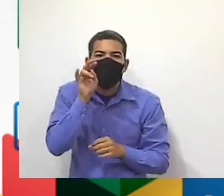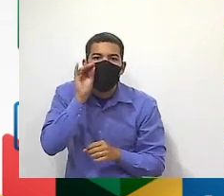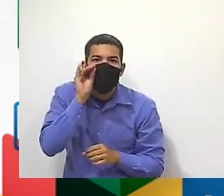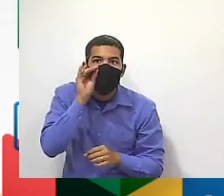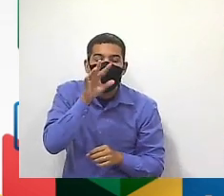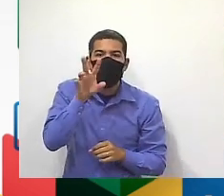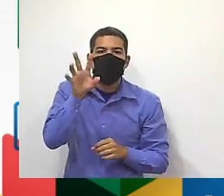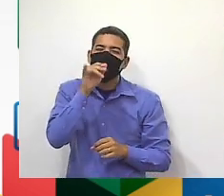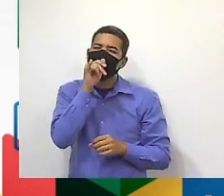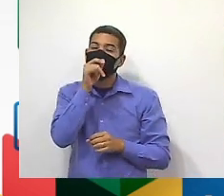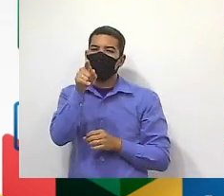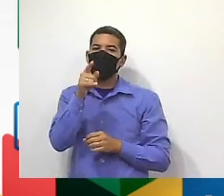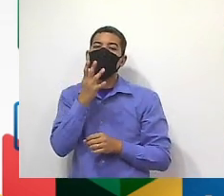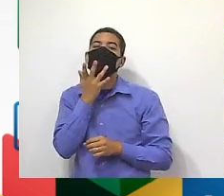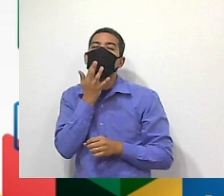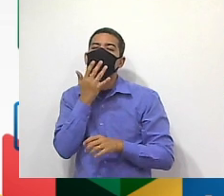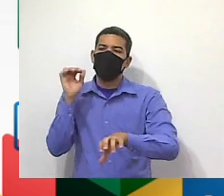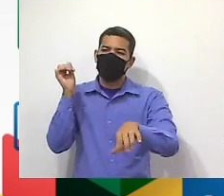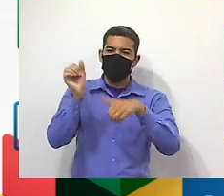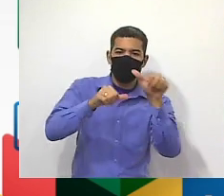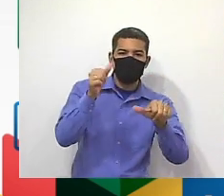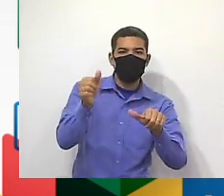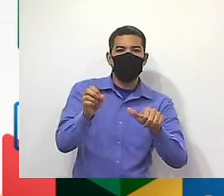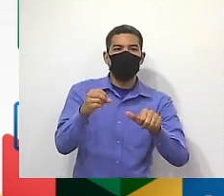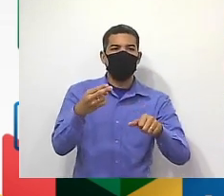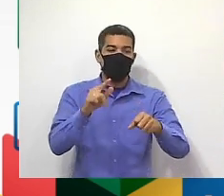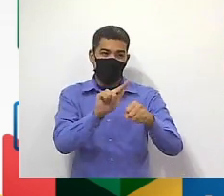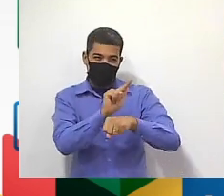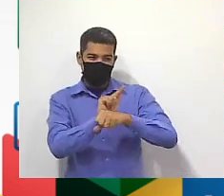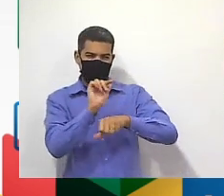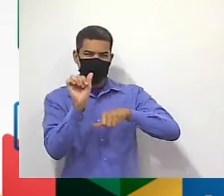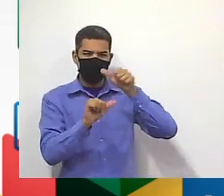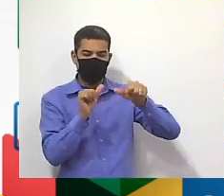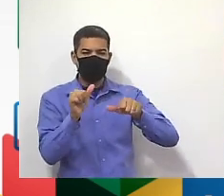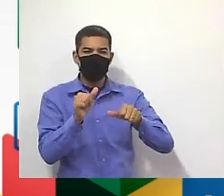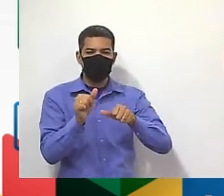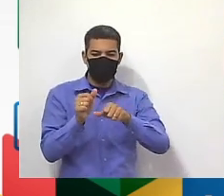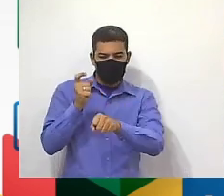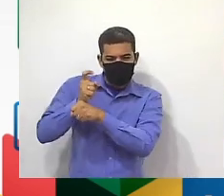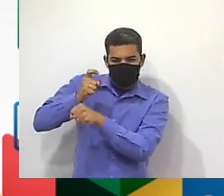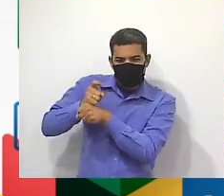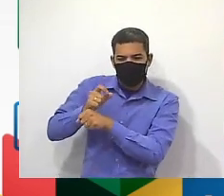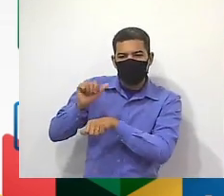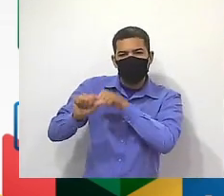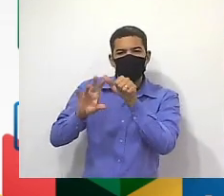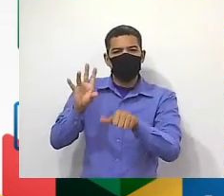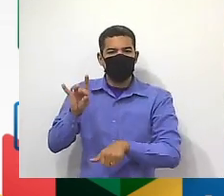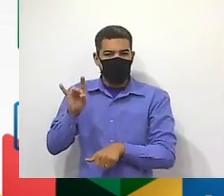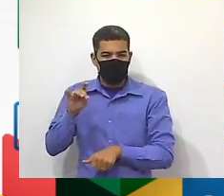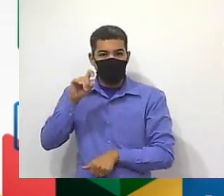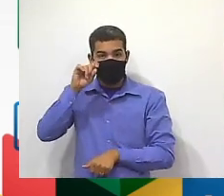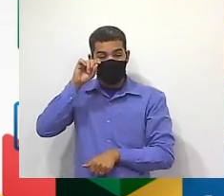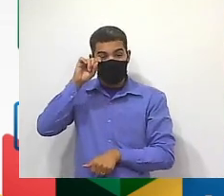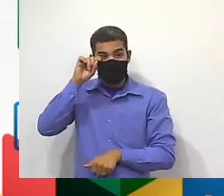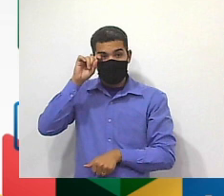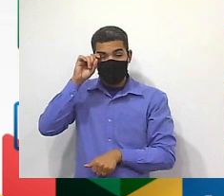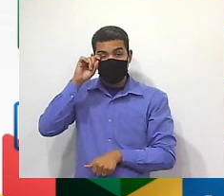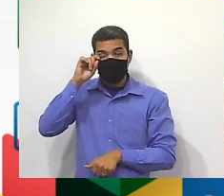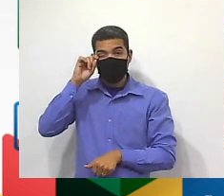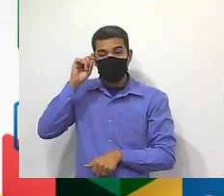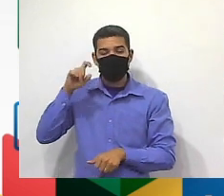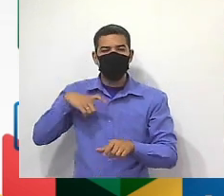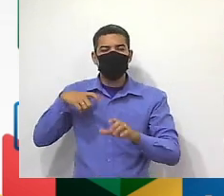mudou de cor, apareceu gases, era sólido, virou líquido. Todas essas são características